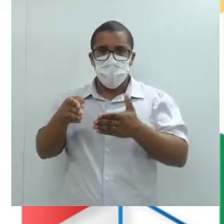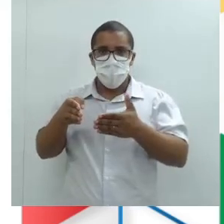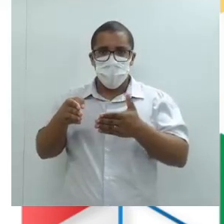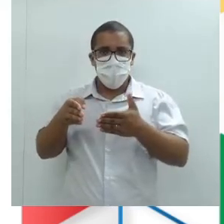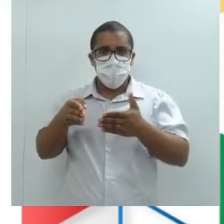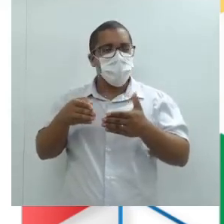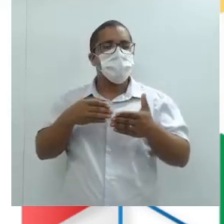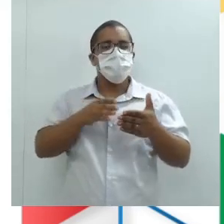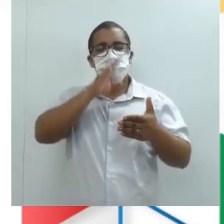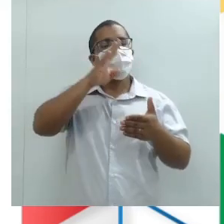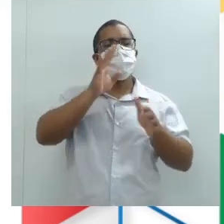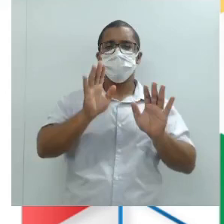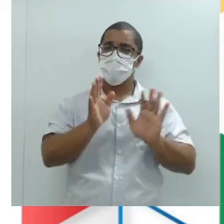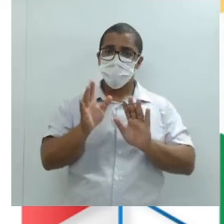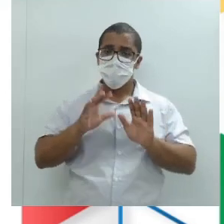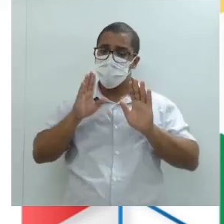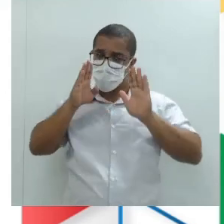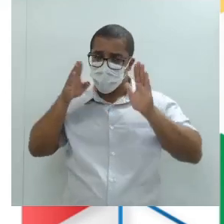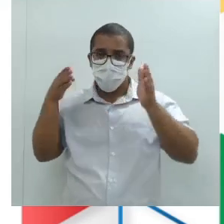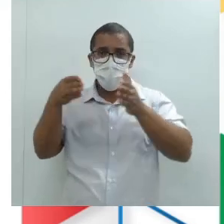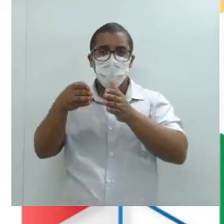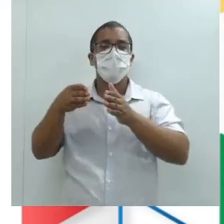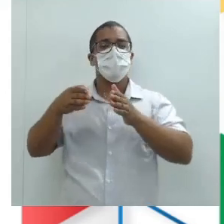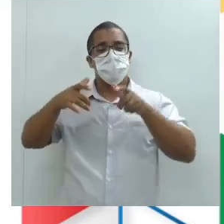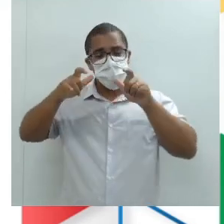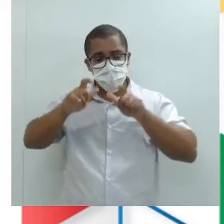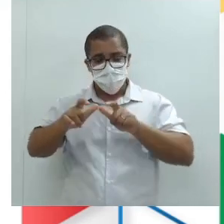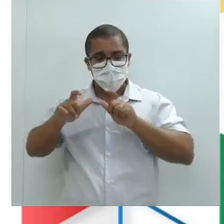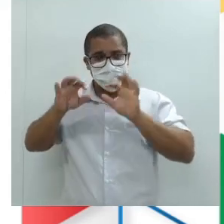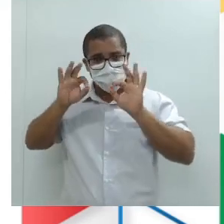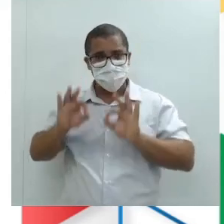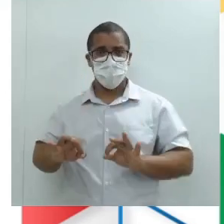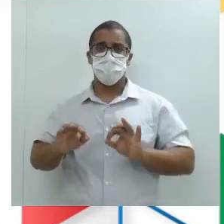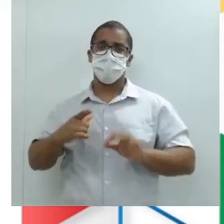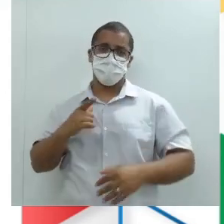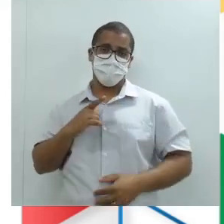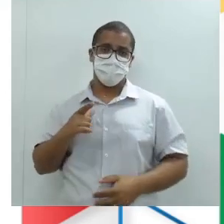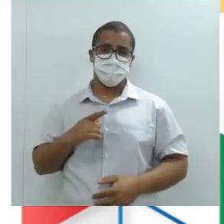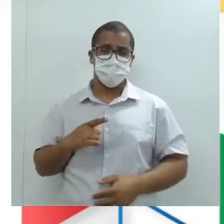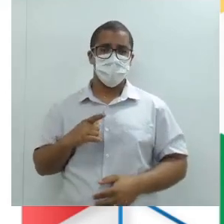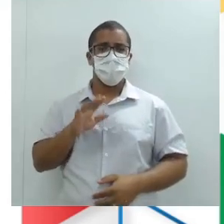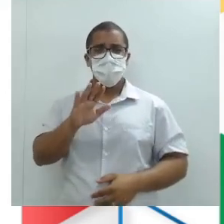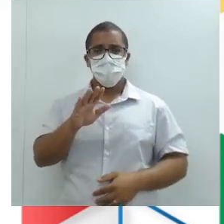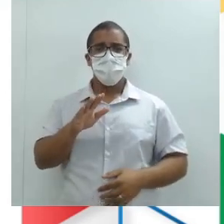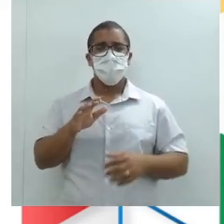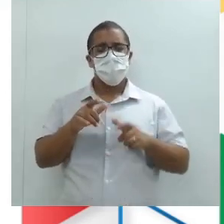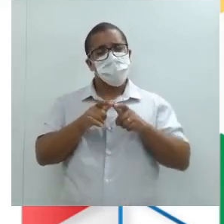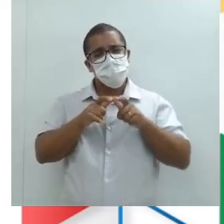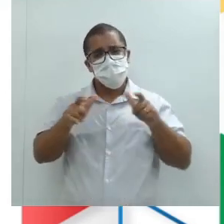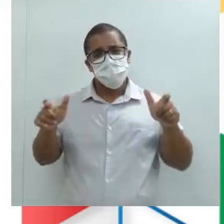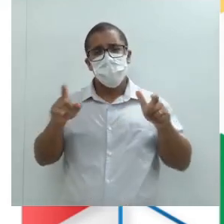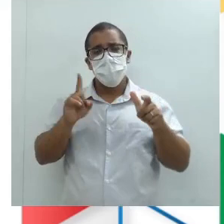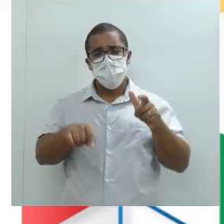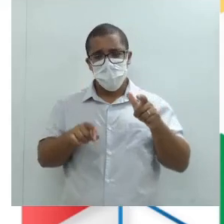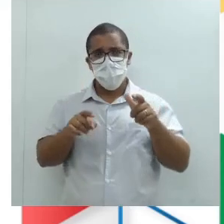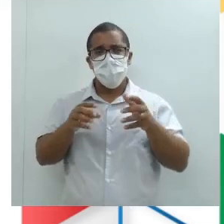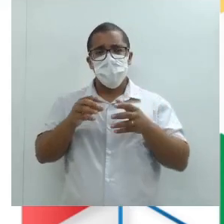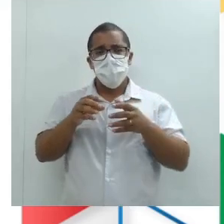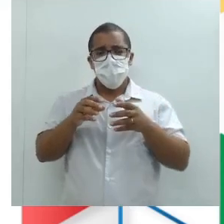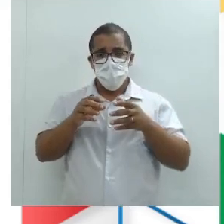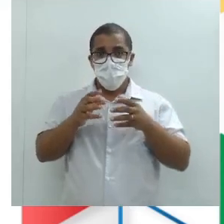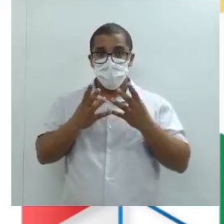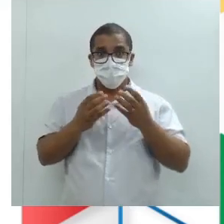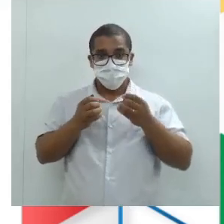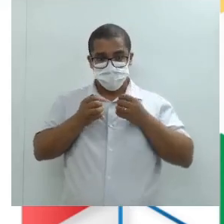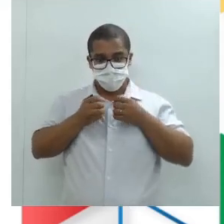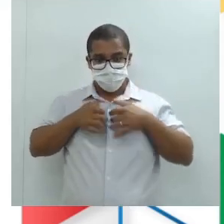ação. Geralmente os hormônios eles são liberados em concentrações muito baixas. Então a gente tem